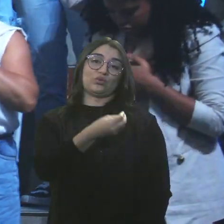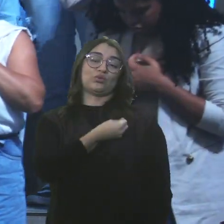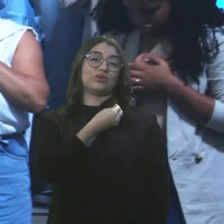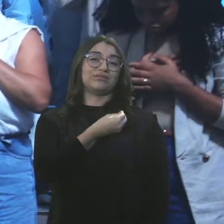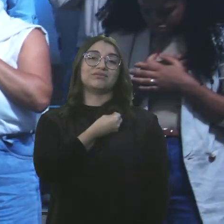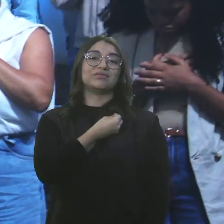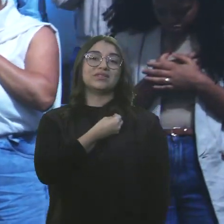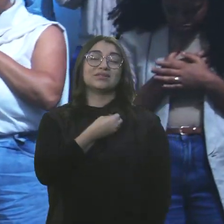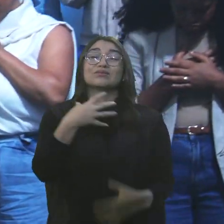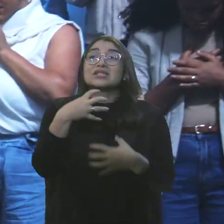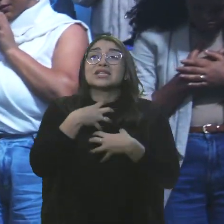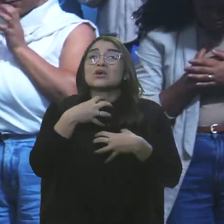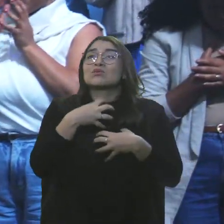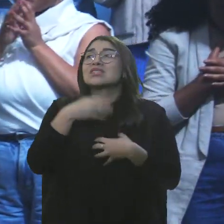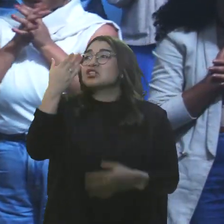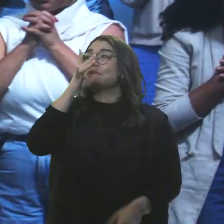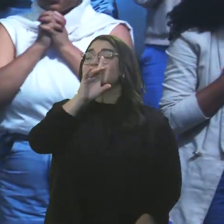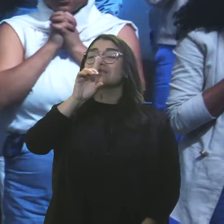com Ele.